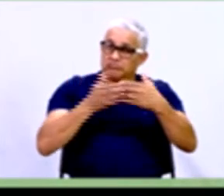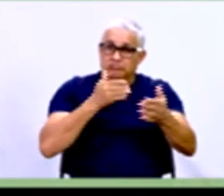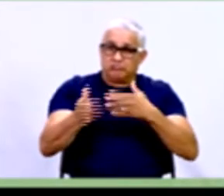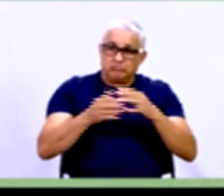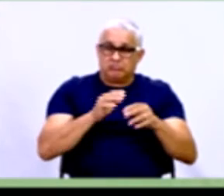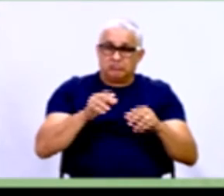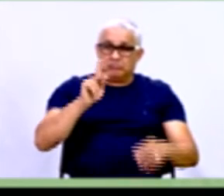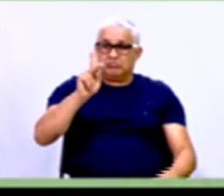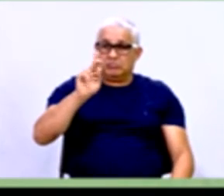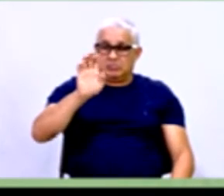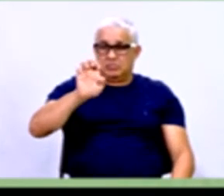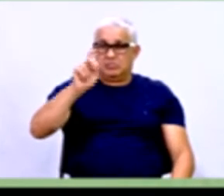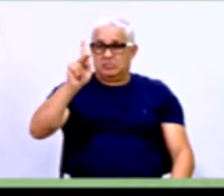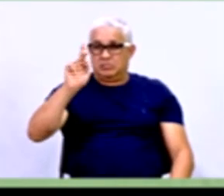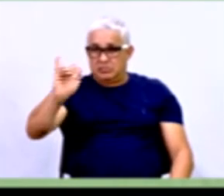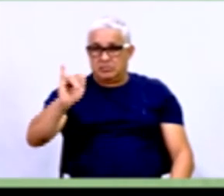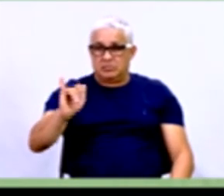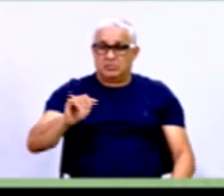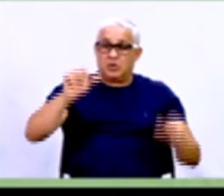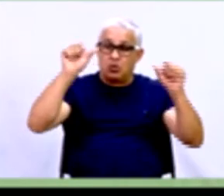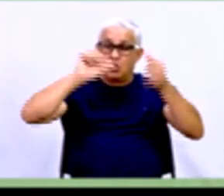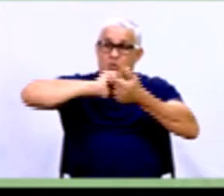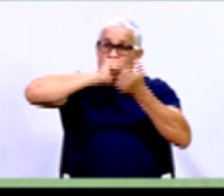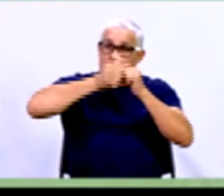EPI impróprio para o seu uso.